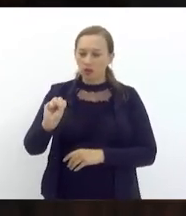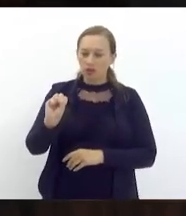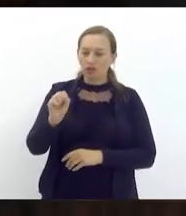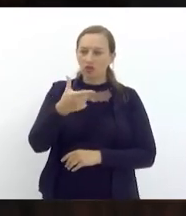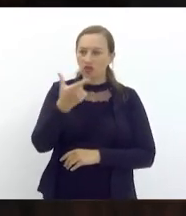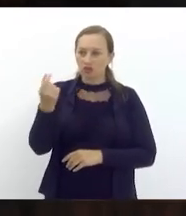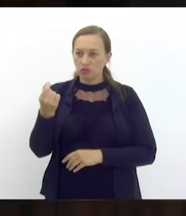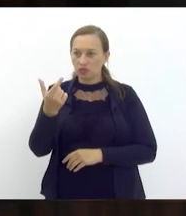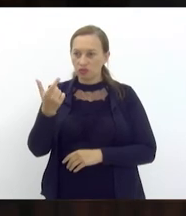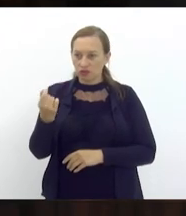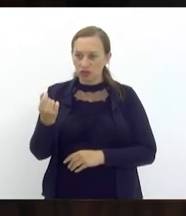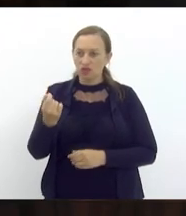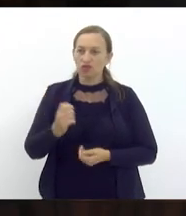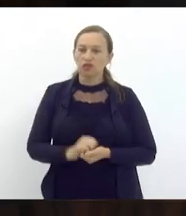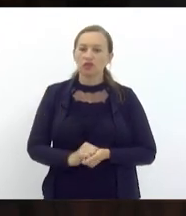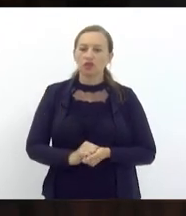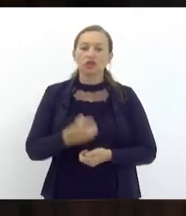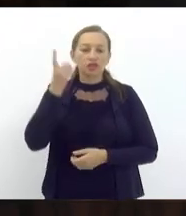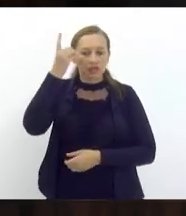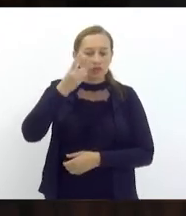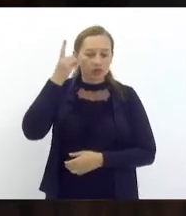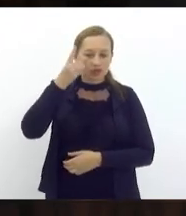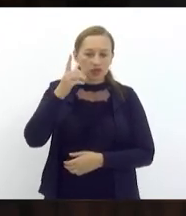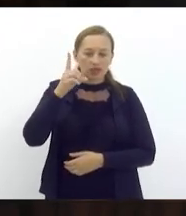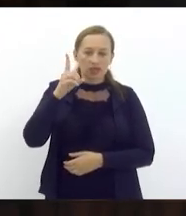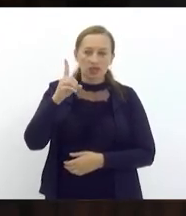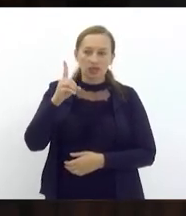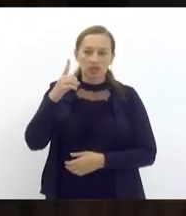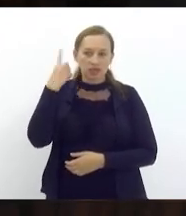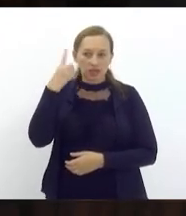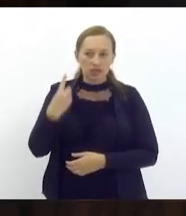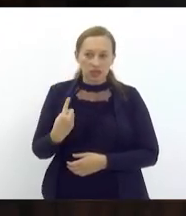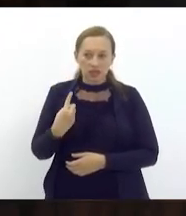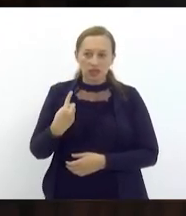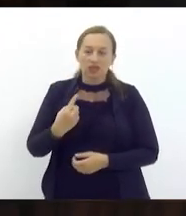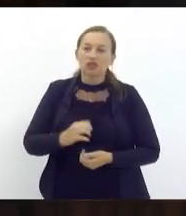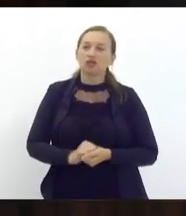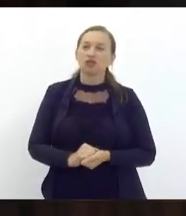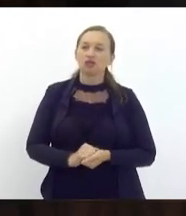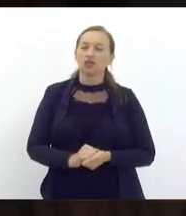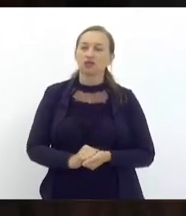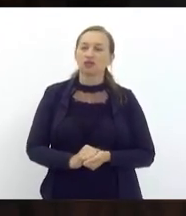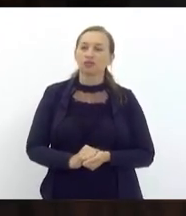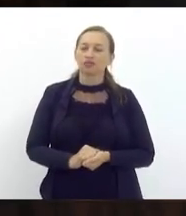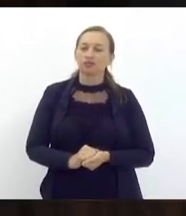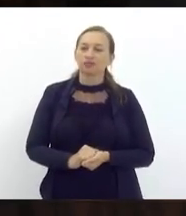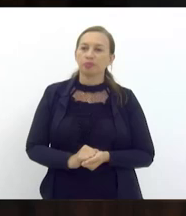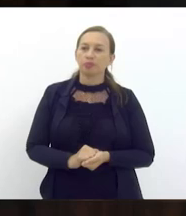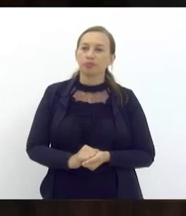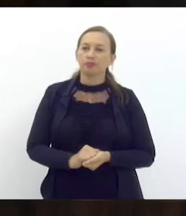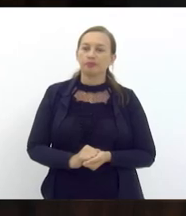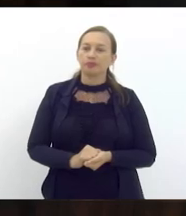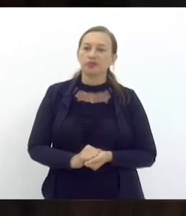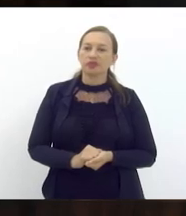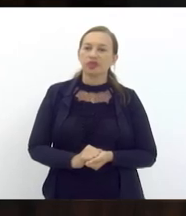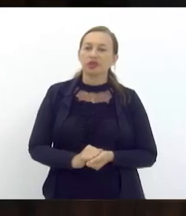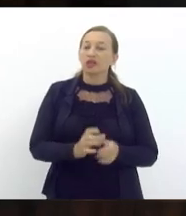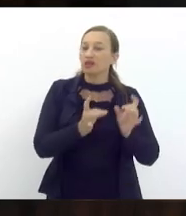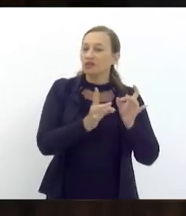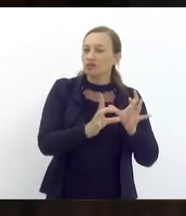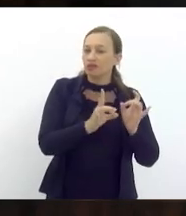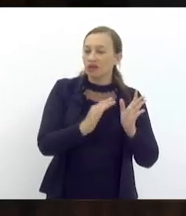20 de autoria deputada Dani Monteiro que estabelece condições equivalentes para a venda e